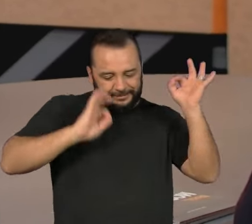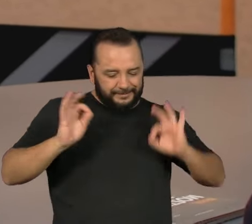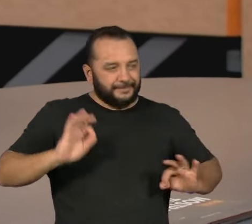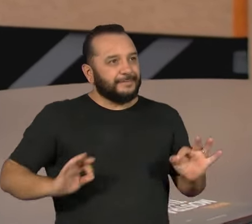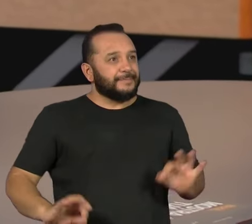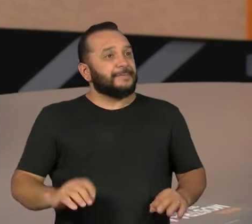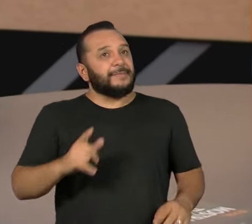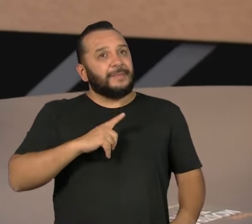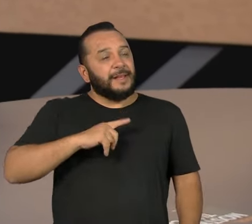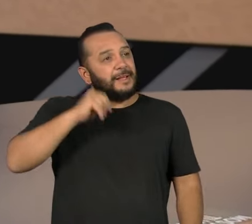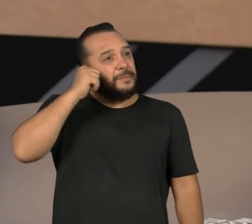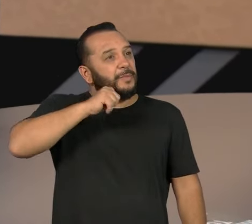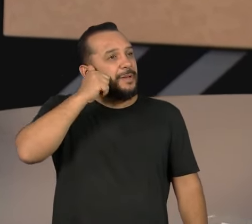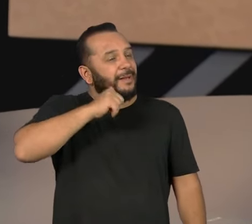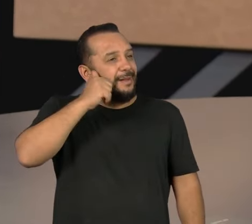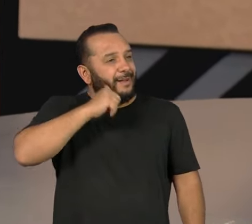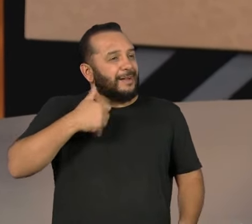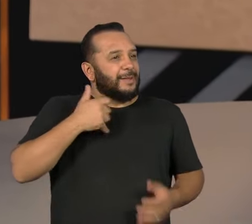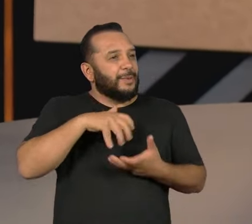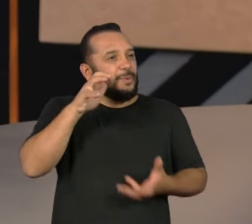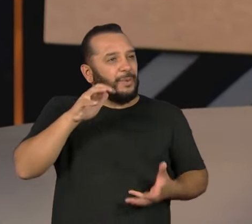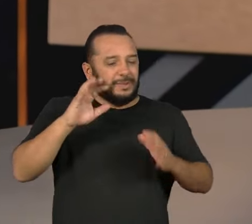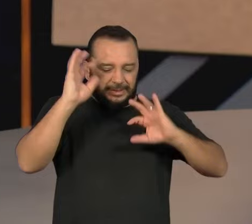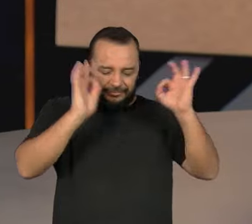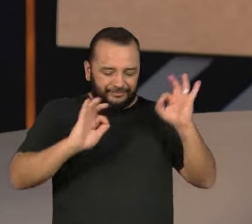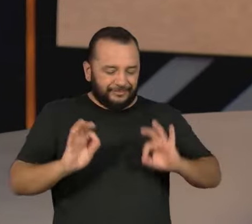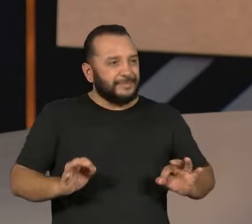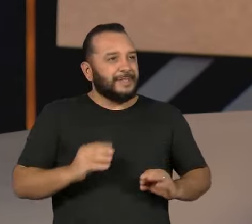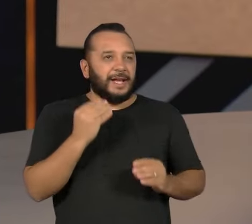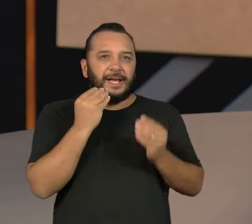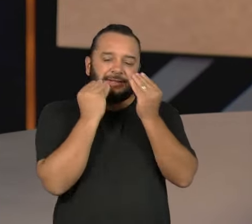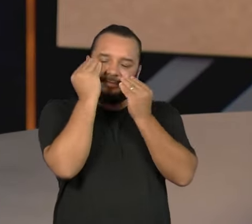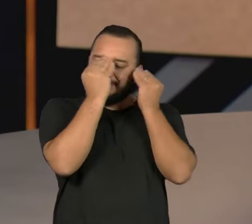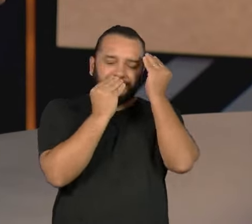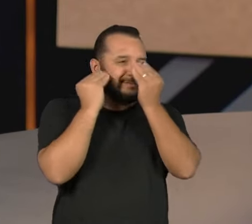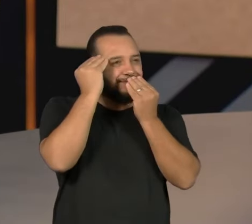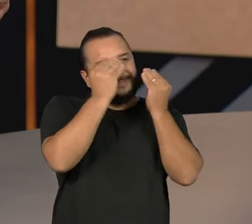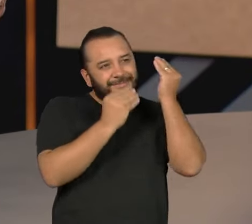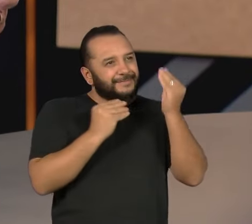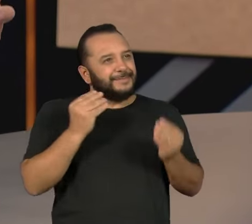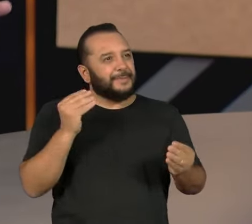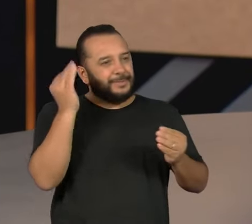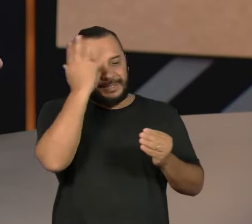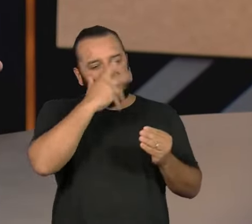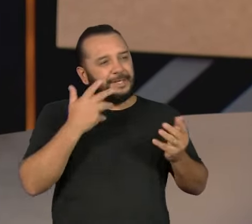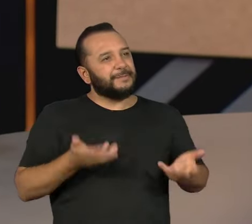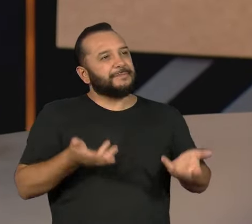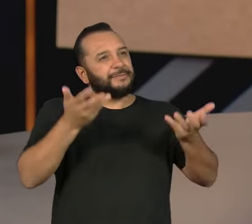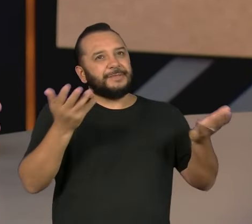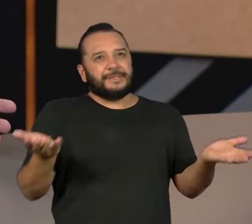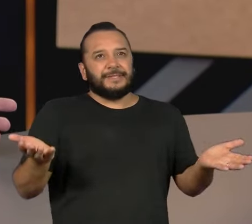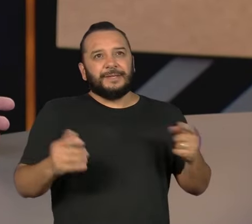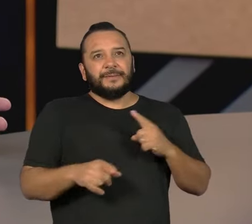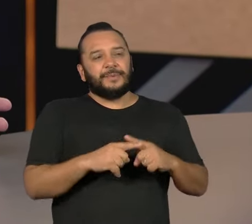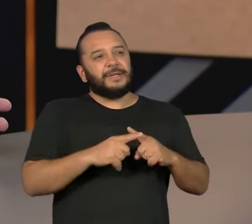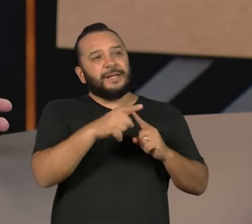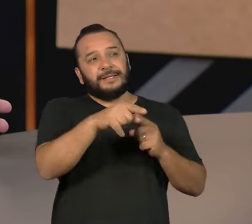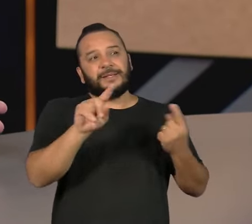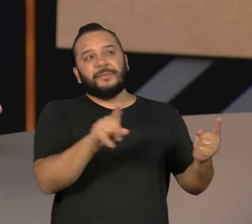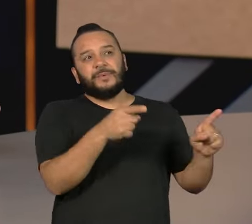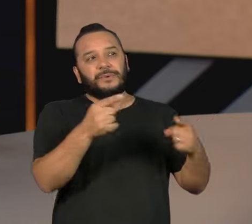as senhorzinhas, as menininhas queridíssimas, se maquiam e ficam todas... E aí, ai, porque essa música que